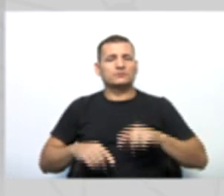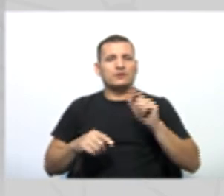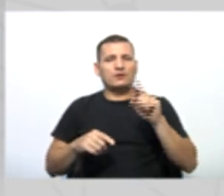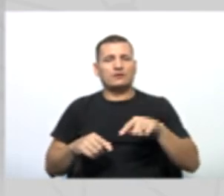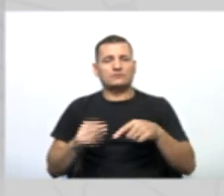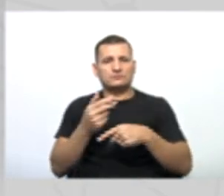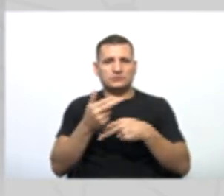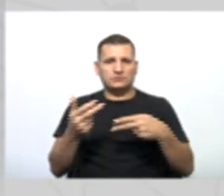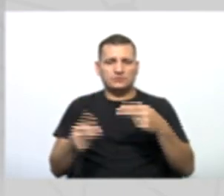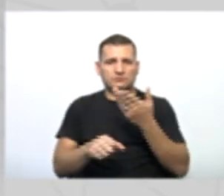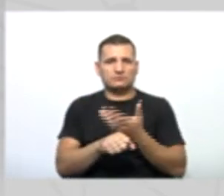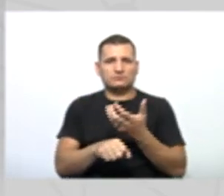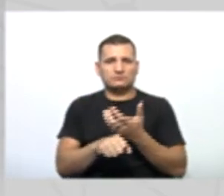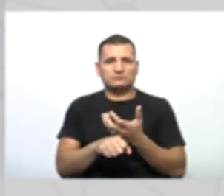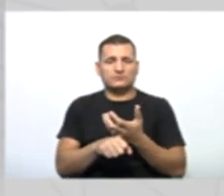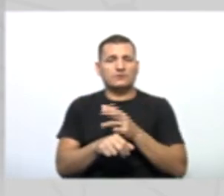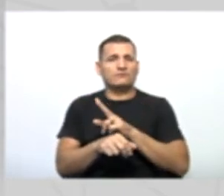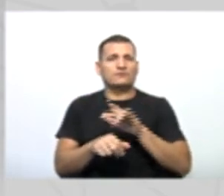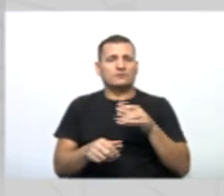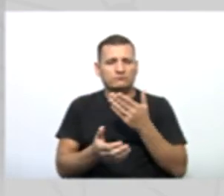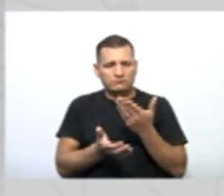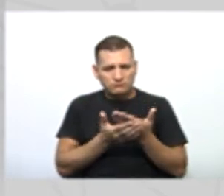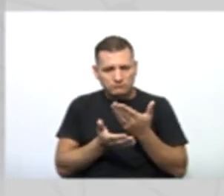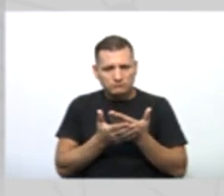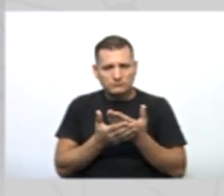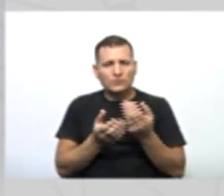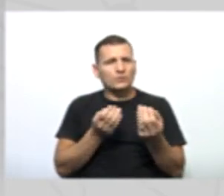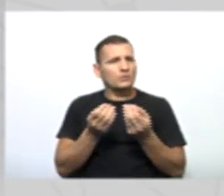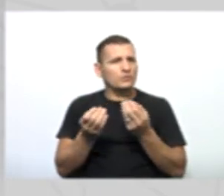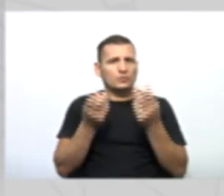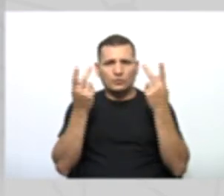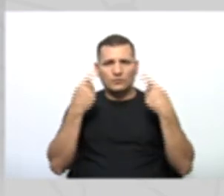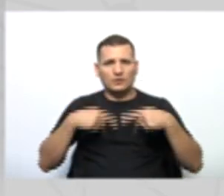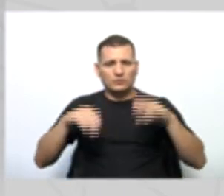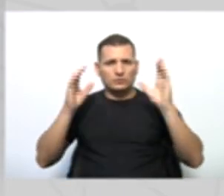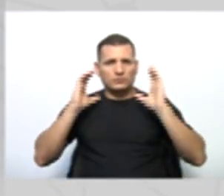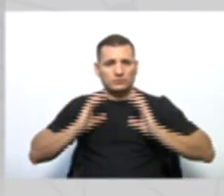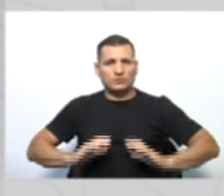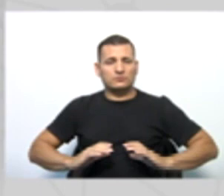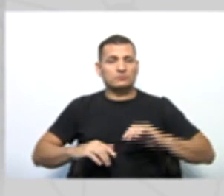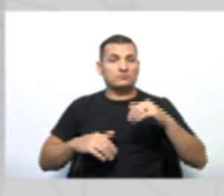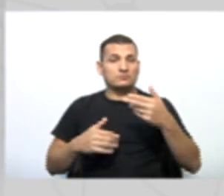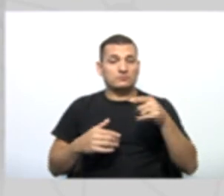vai estudar o agir do ser humano. E esse homem é um ser que age